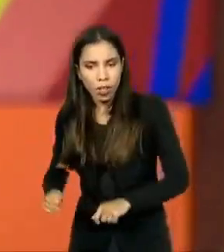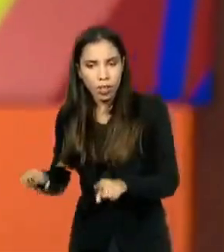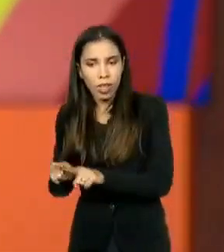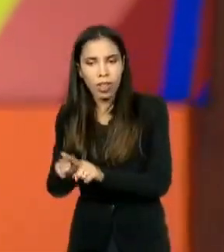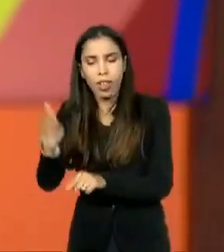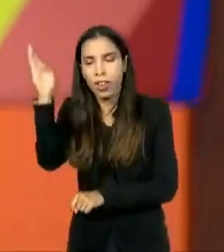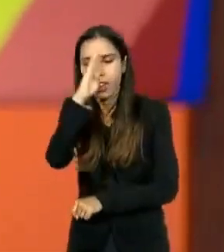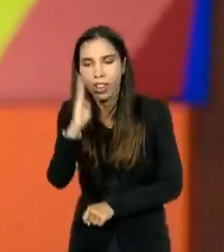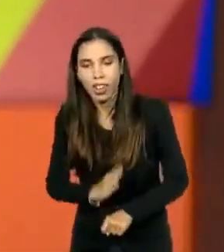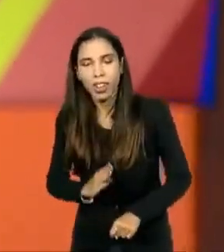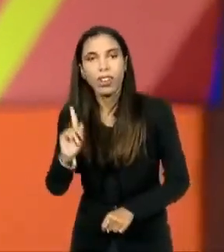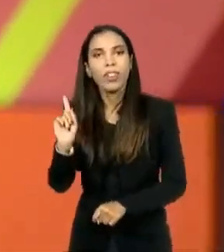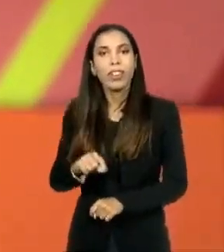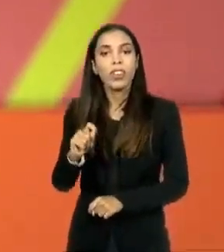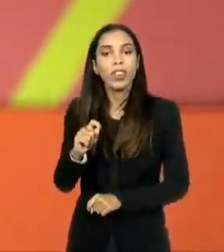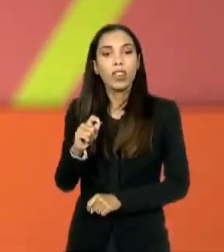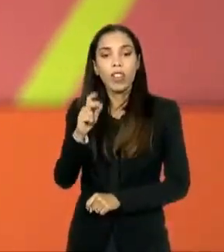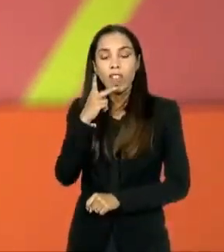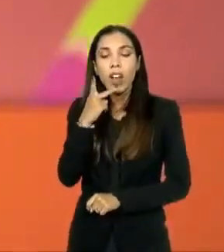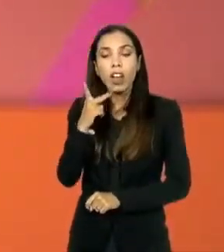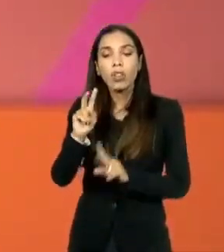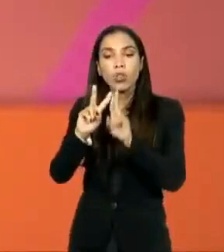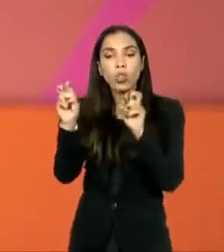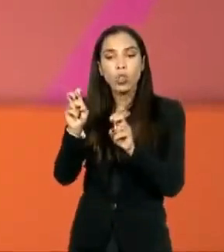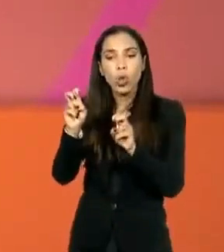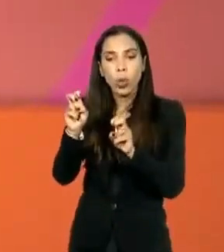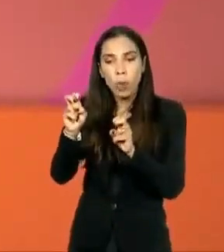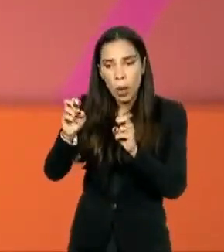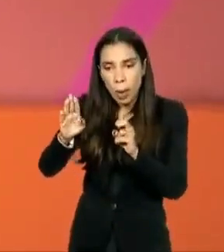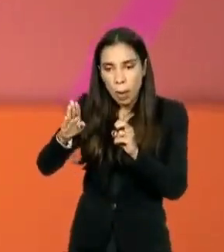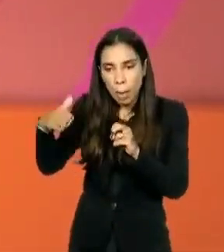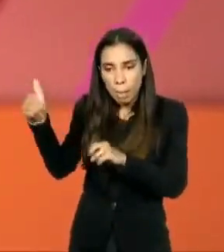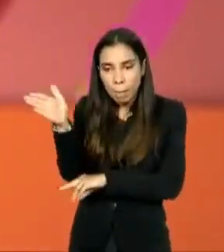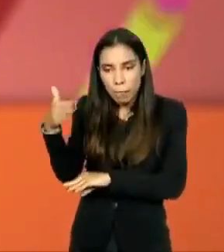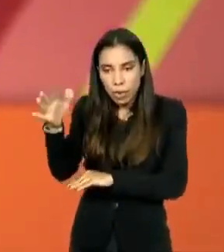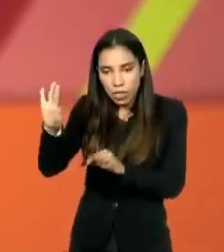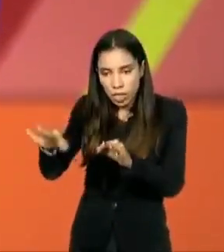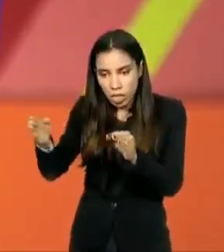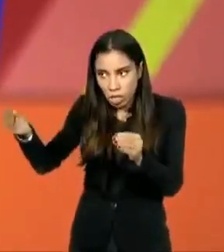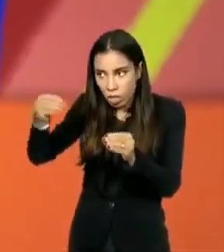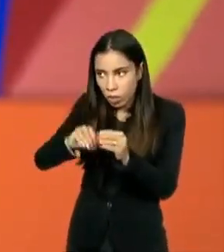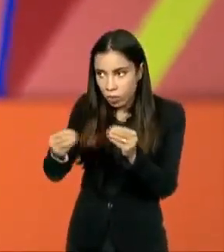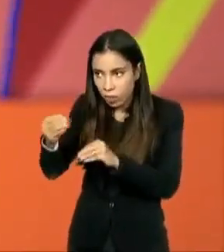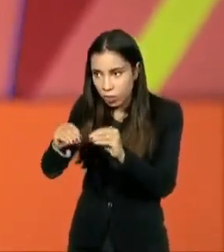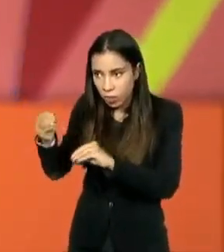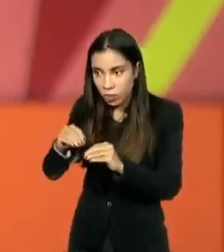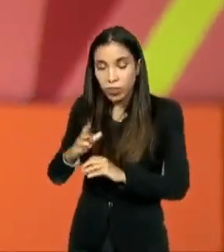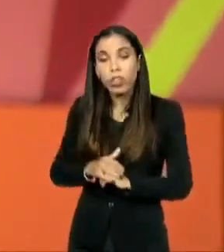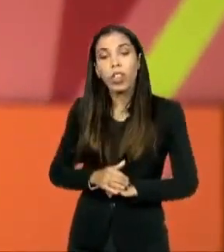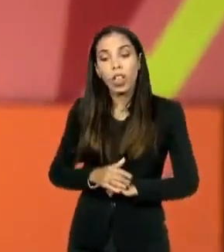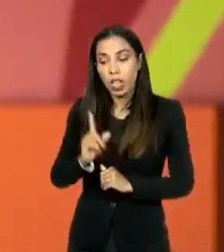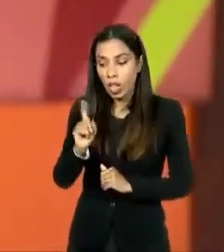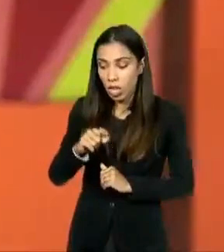estava fazendo, que chamava Bandeira de Retalho. O Sérgio Ricardo, em 1977,